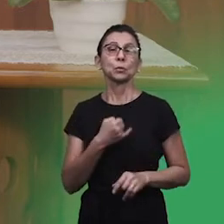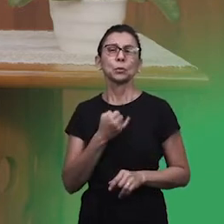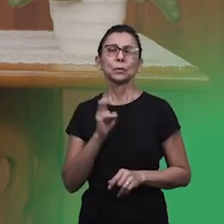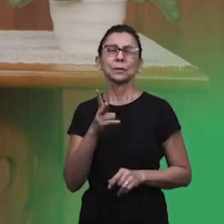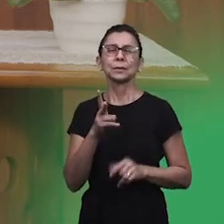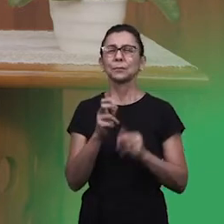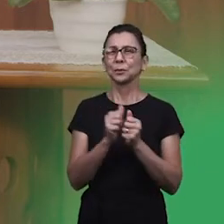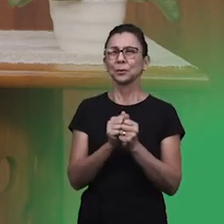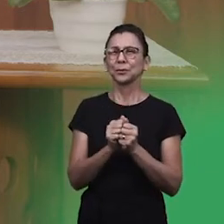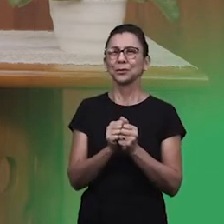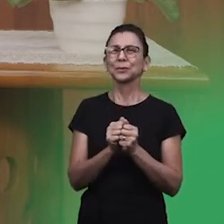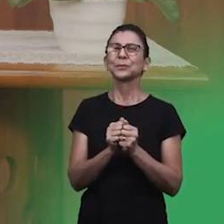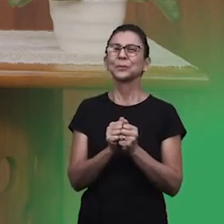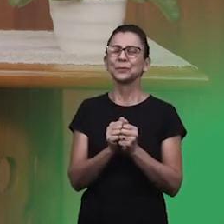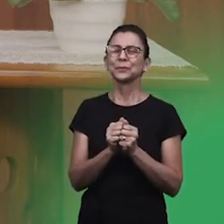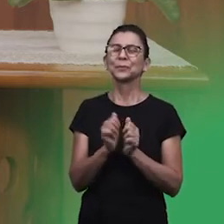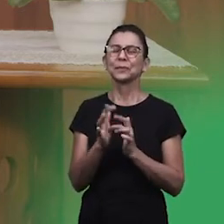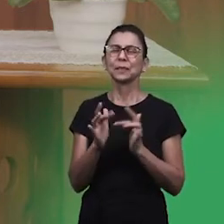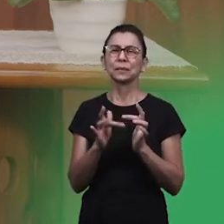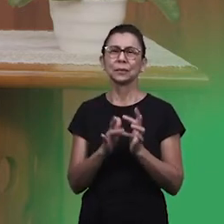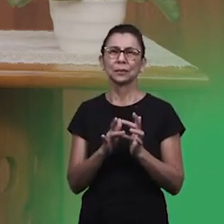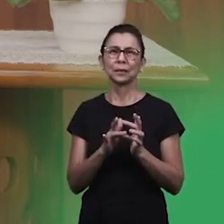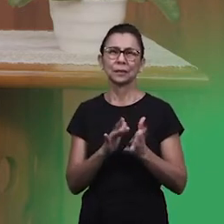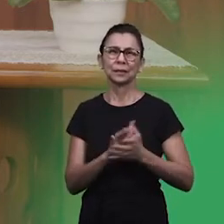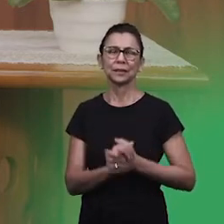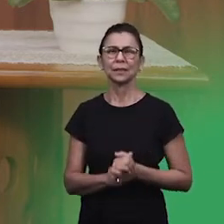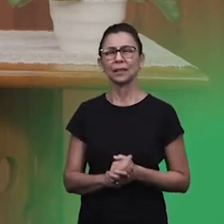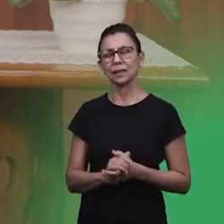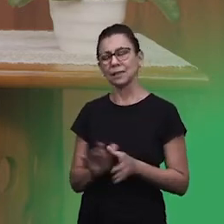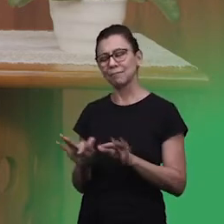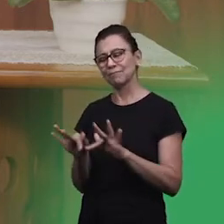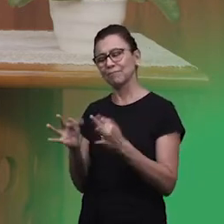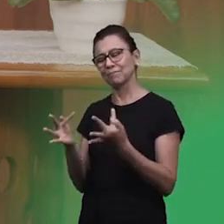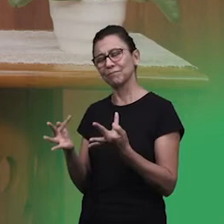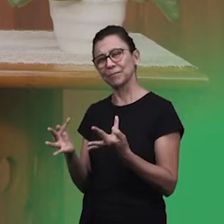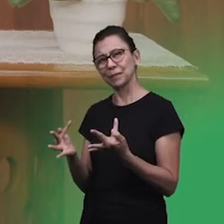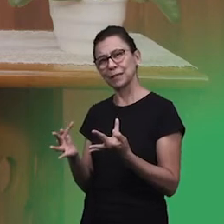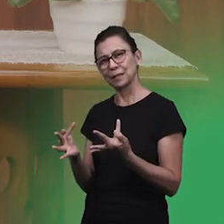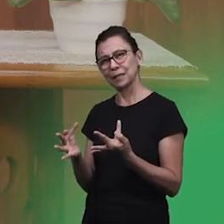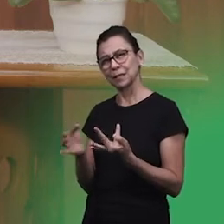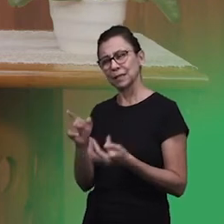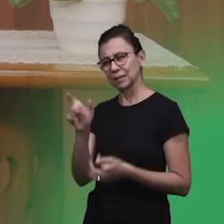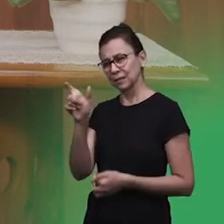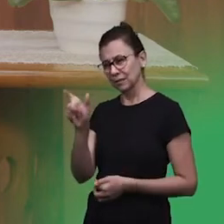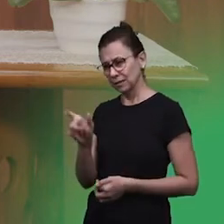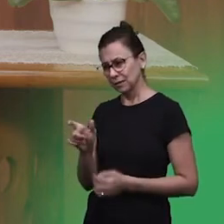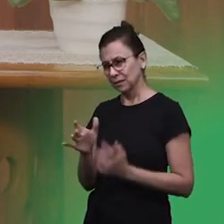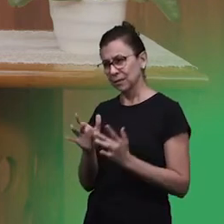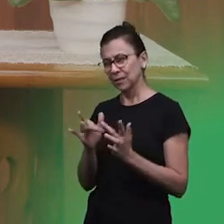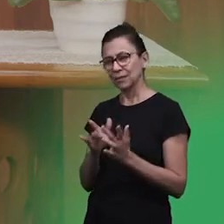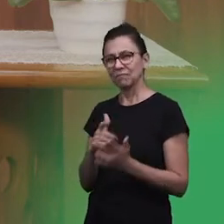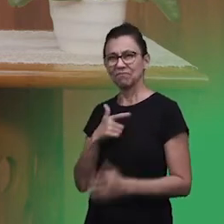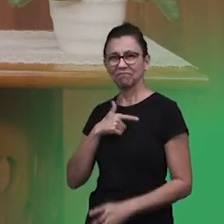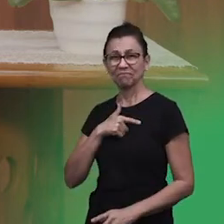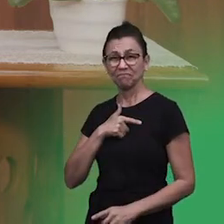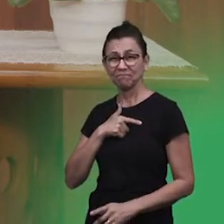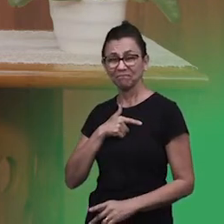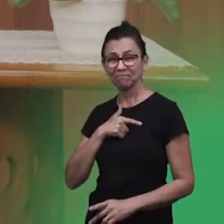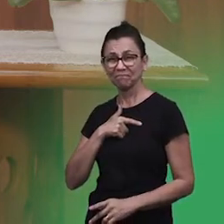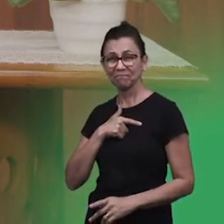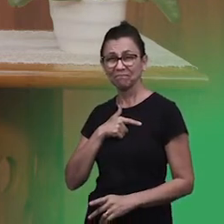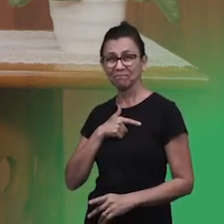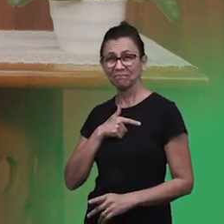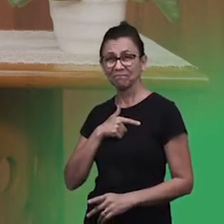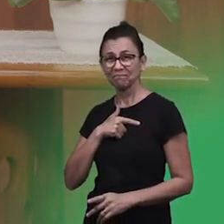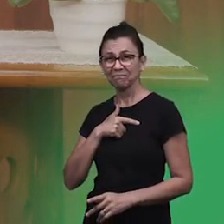conhecia era um homem muito simples. A palavra do Senhor diz que não havia nele beleza nem formosura. Mas